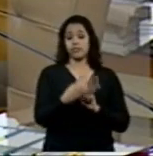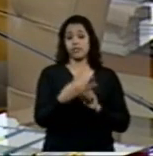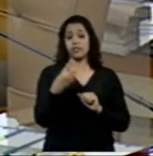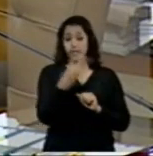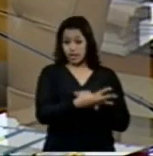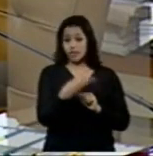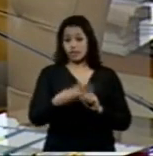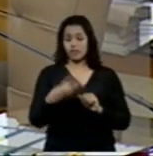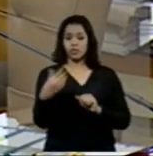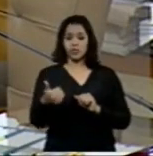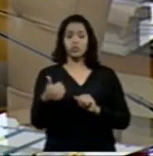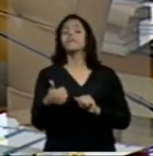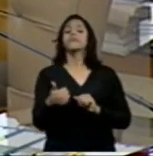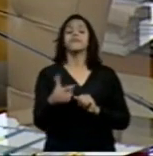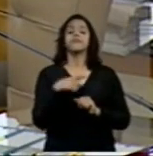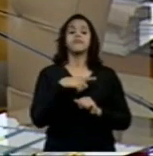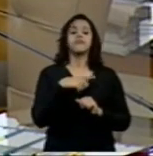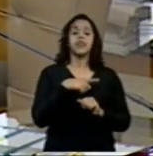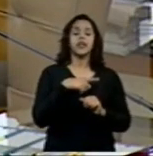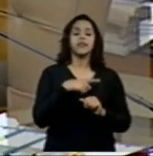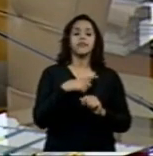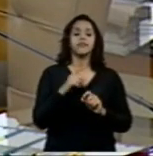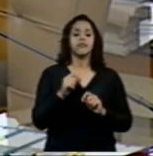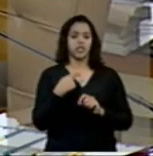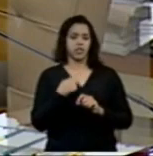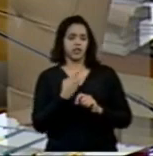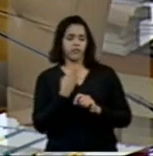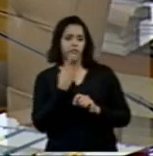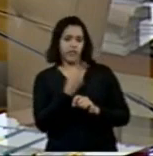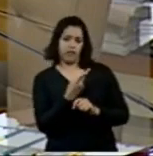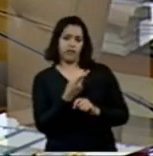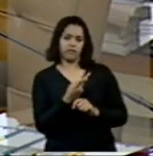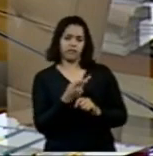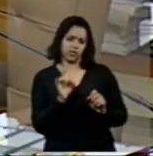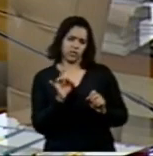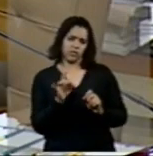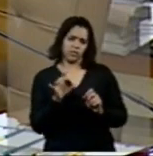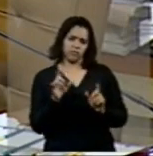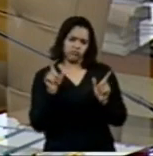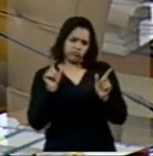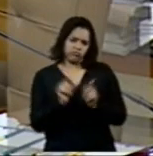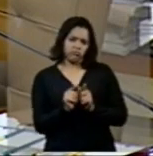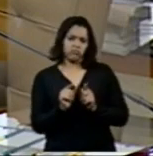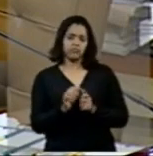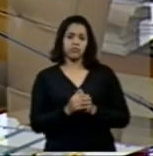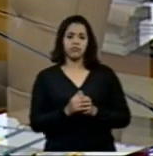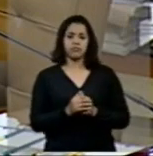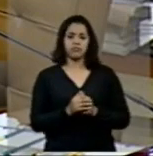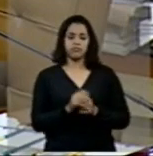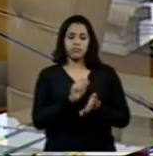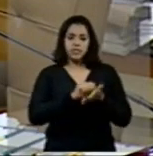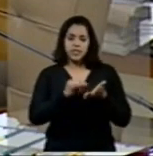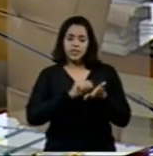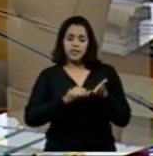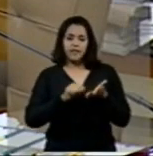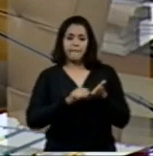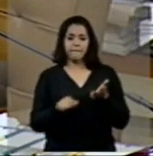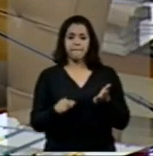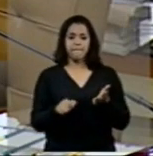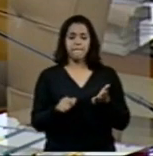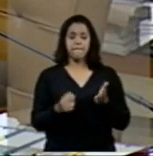no tópico intitulado dano moral coletivo, e aí eu faço a transcrição.